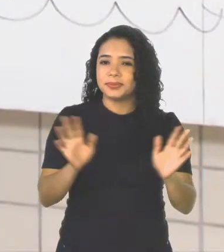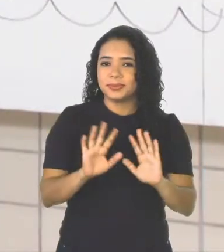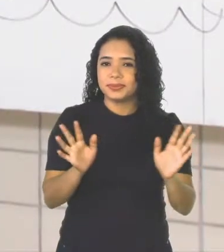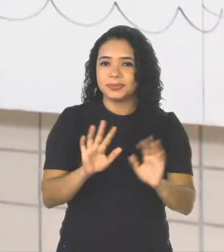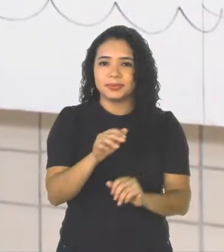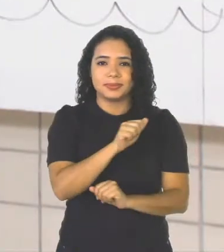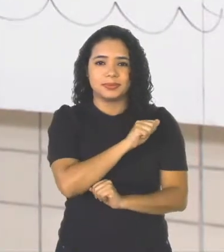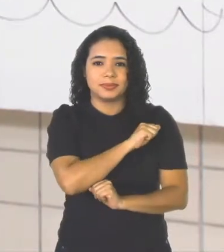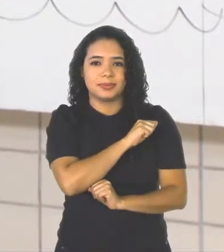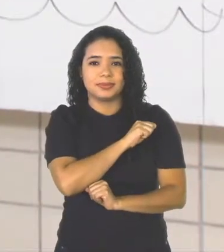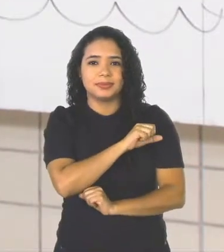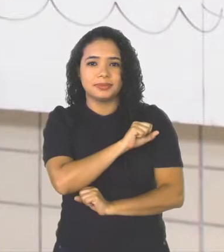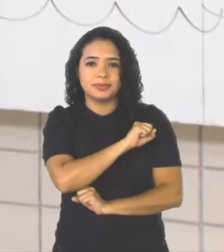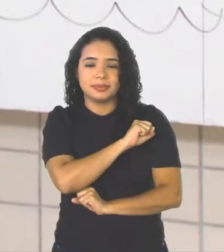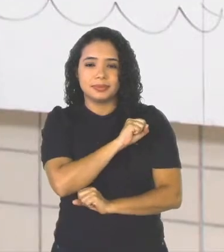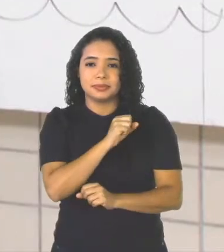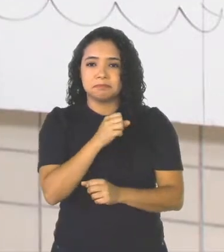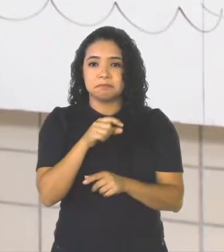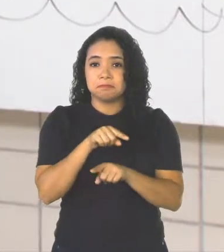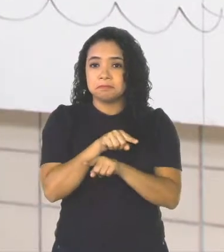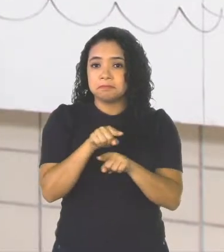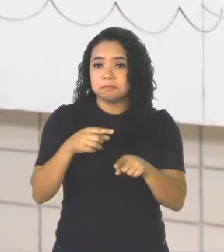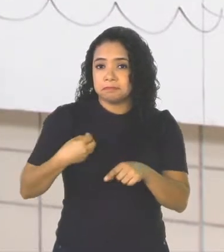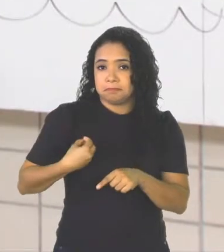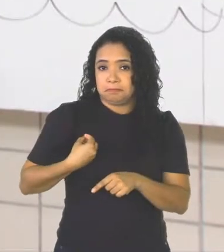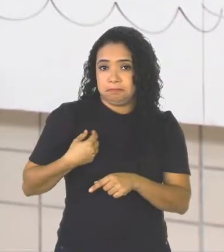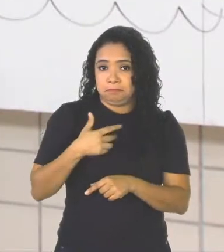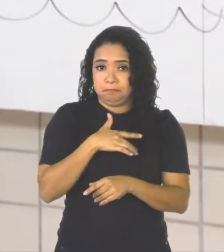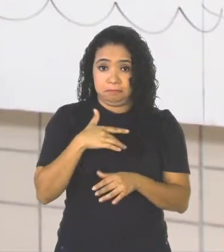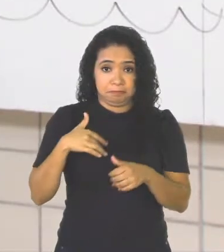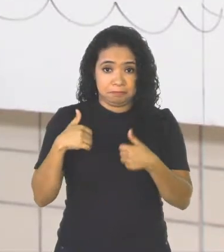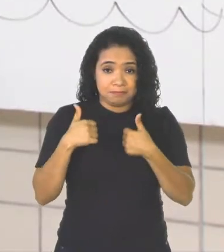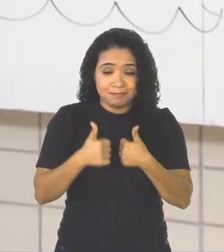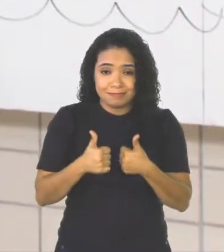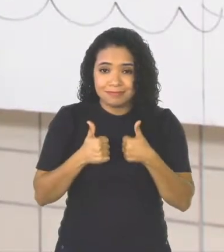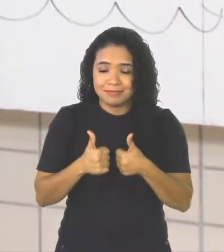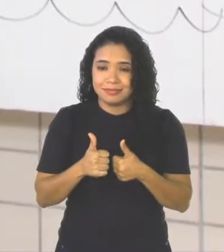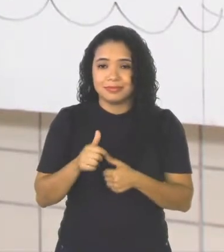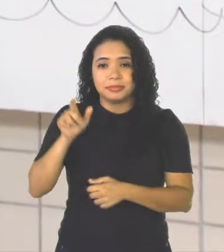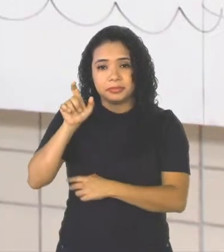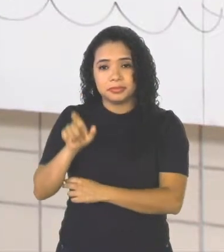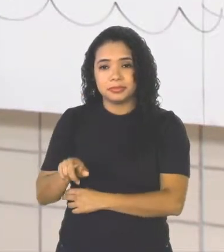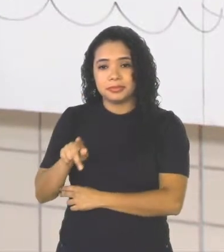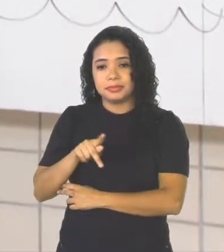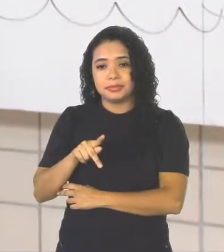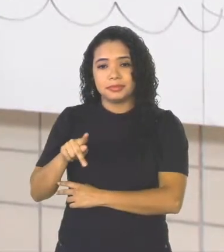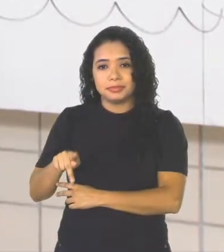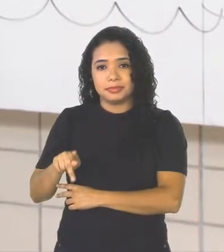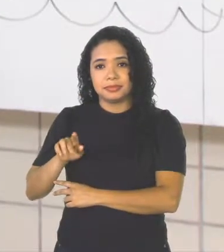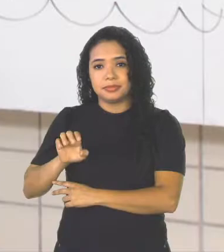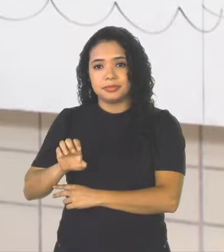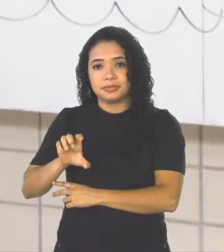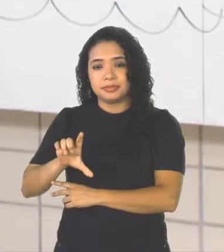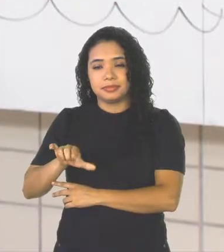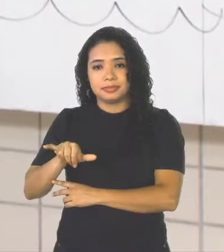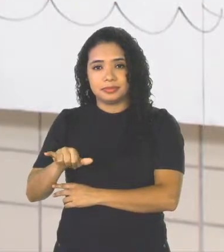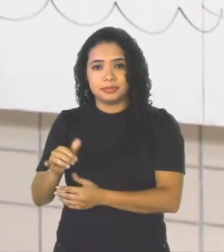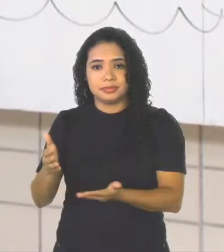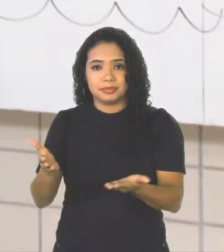estudantes do 8º ano, como vocês estão? Tudo bem? Eu sou a professora Elida Paixão e hoje é a